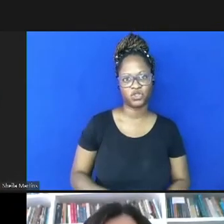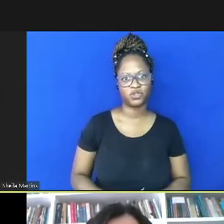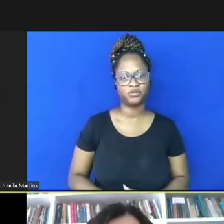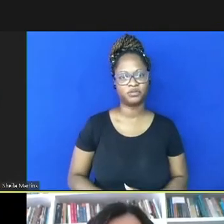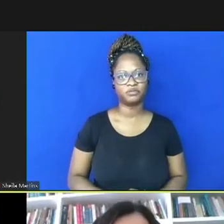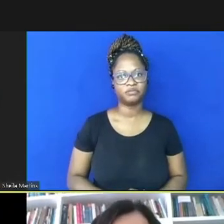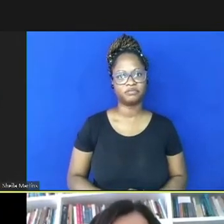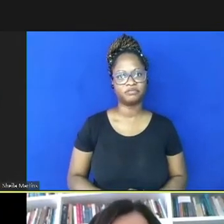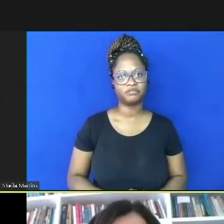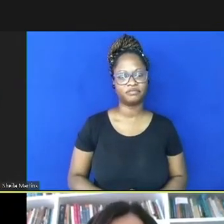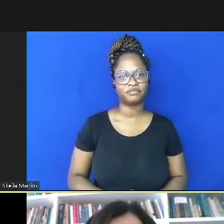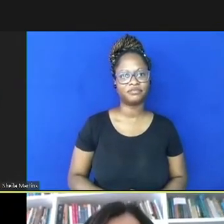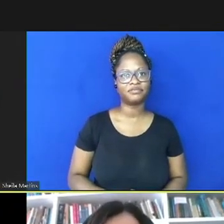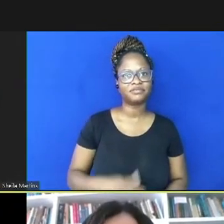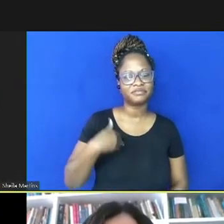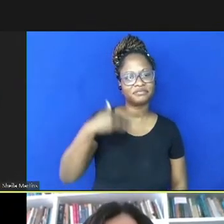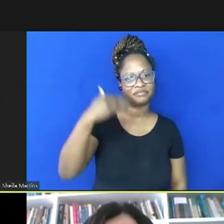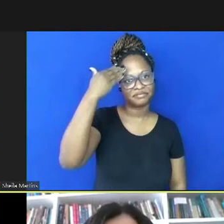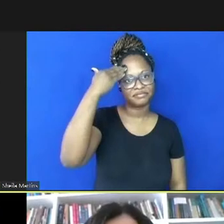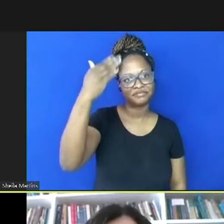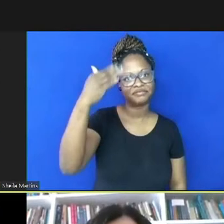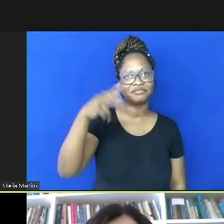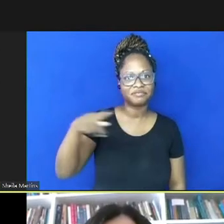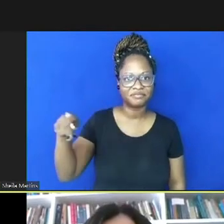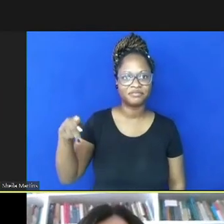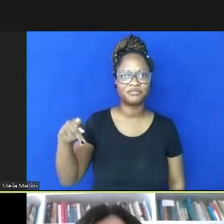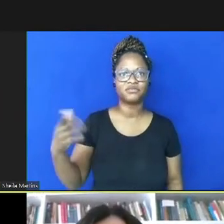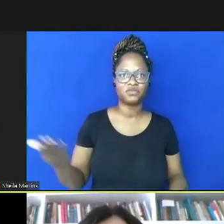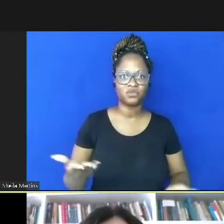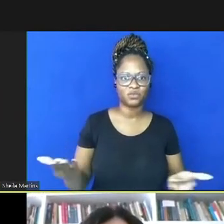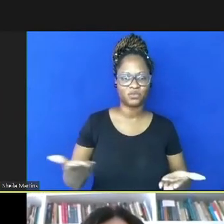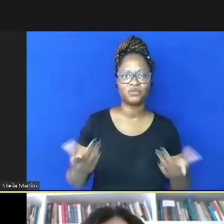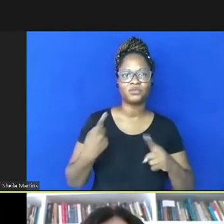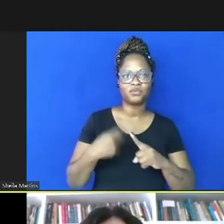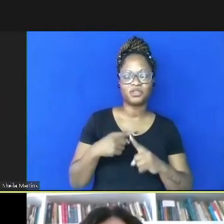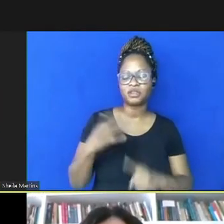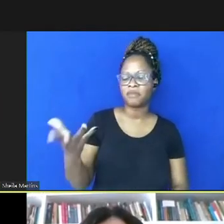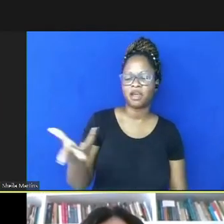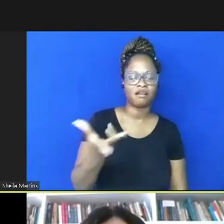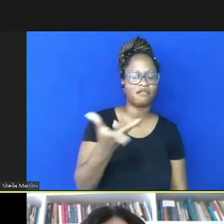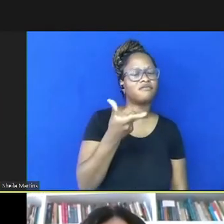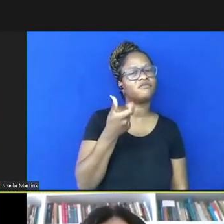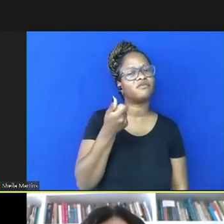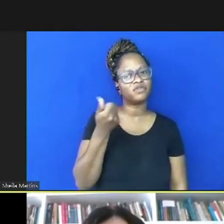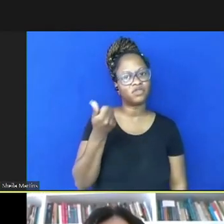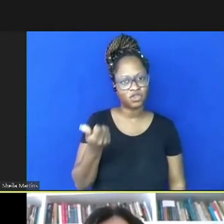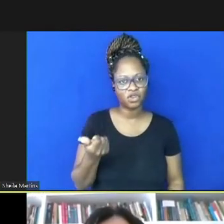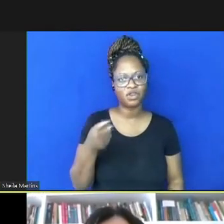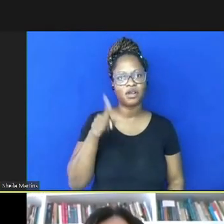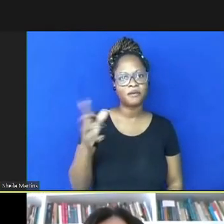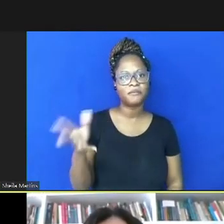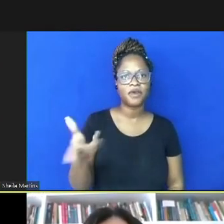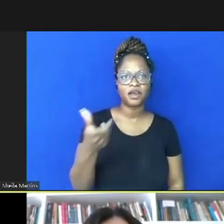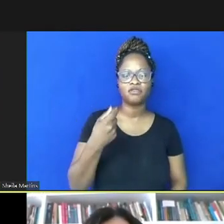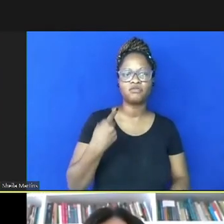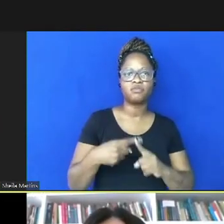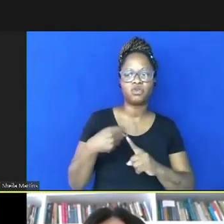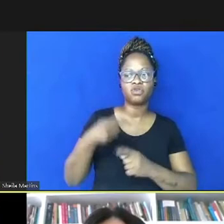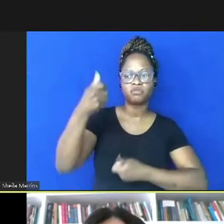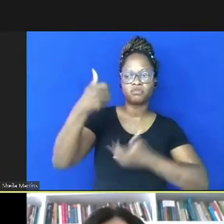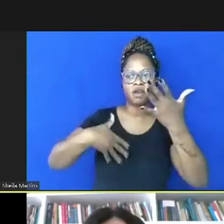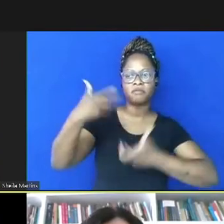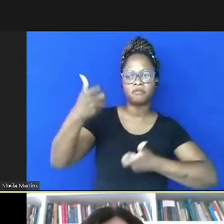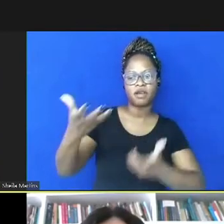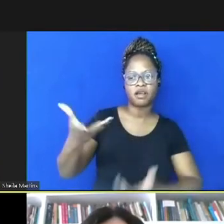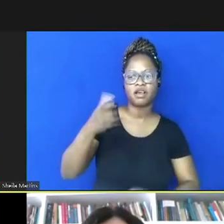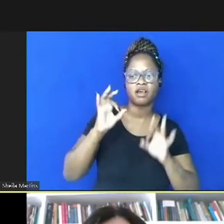So, thank you so much, Professor Thomas, for your wonderful... Muito obrigada, Professor Thomas, por sua apresentação.